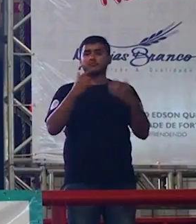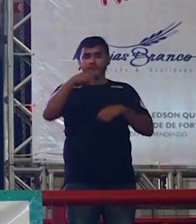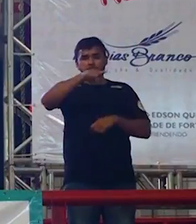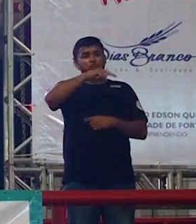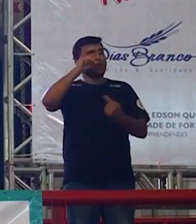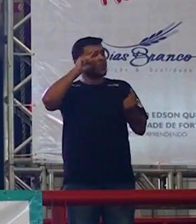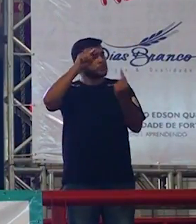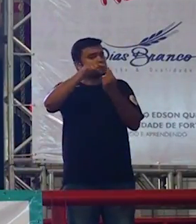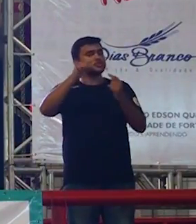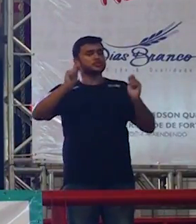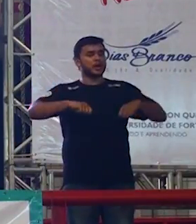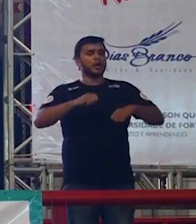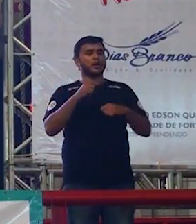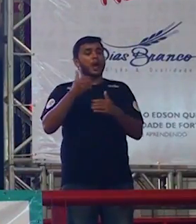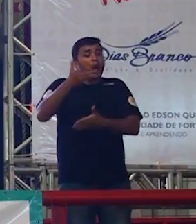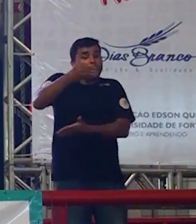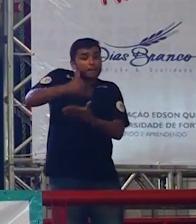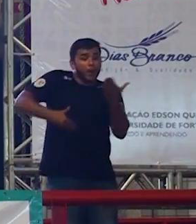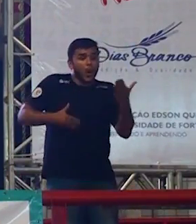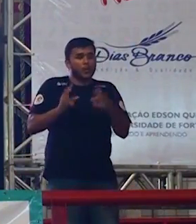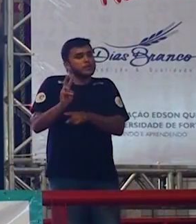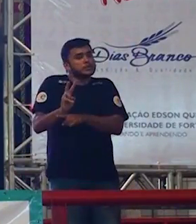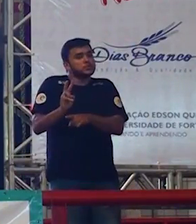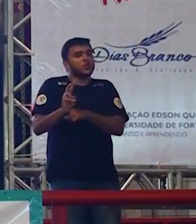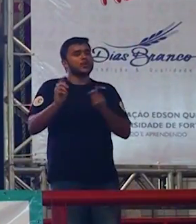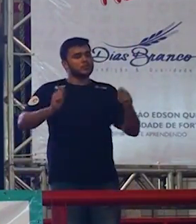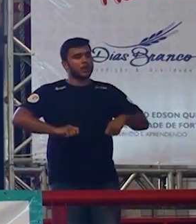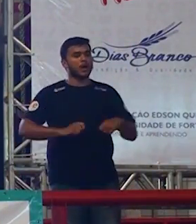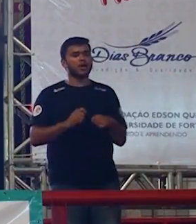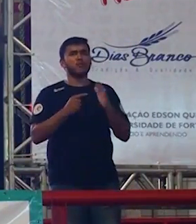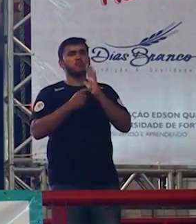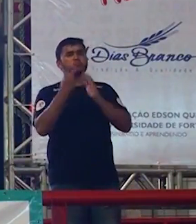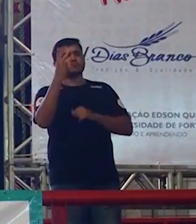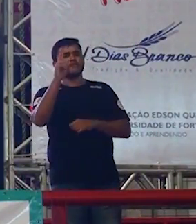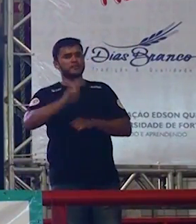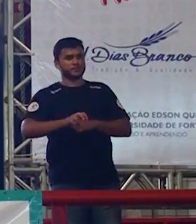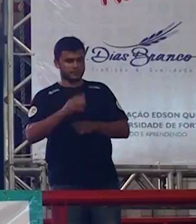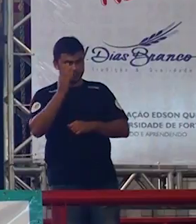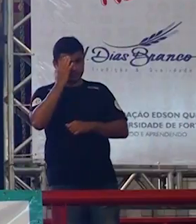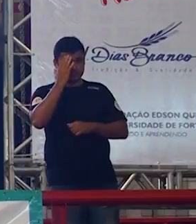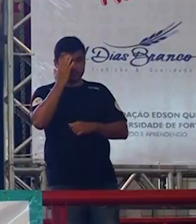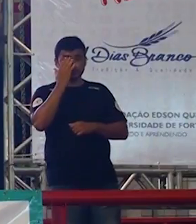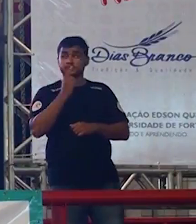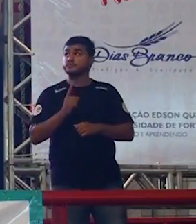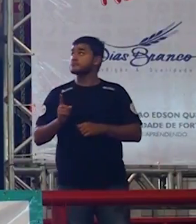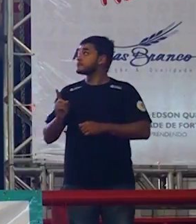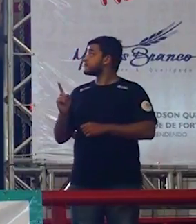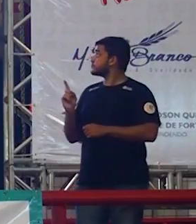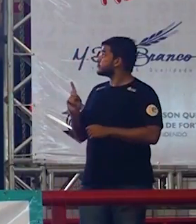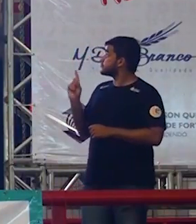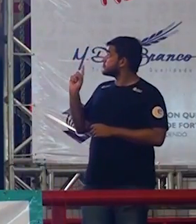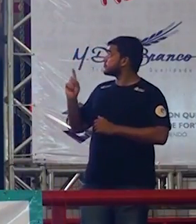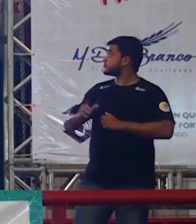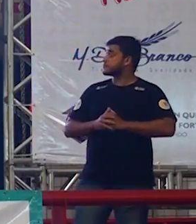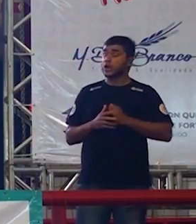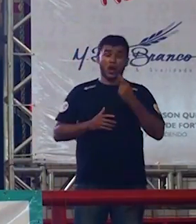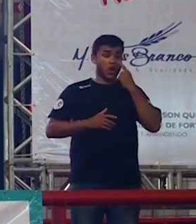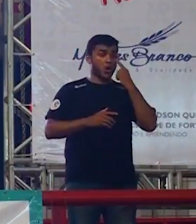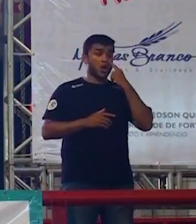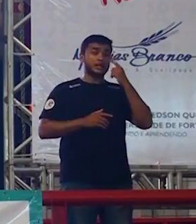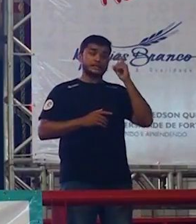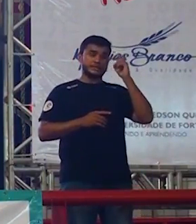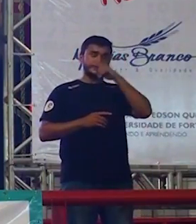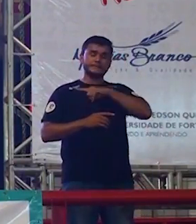Continue fazendo simulados, uma vez por semana. E agora o pessoal mais heróico.